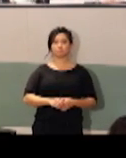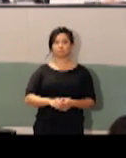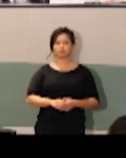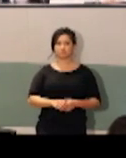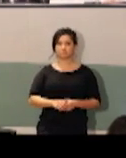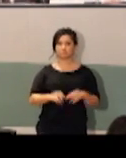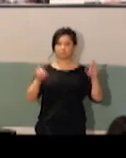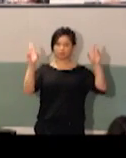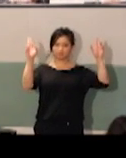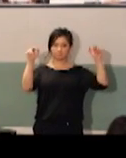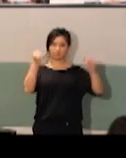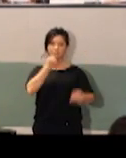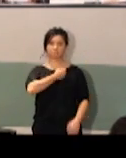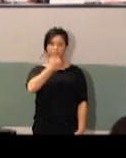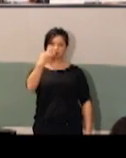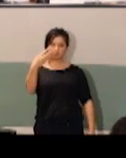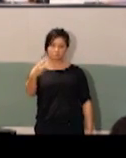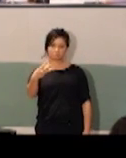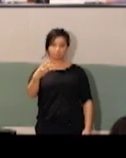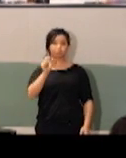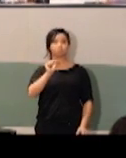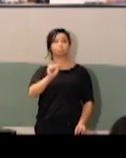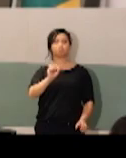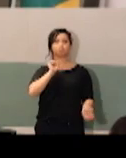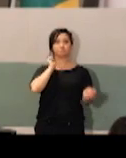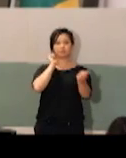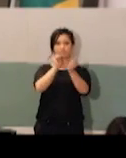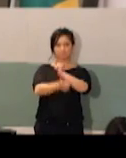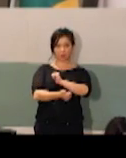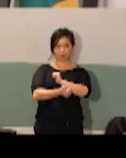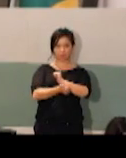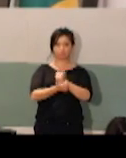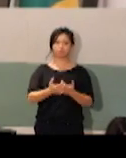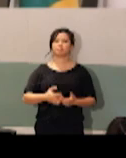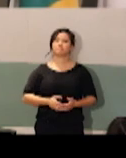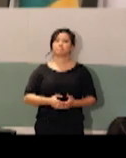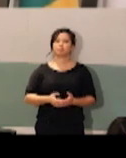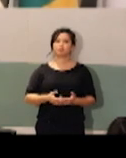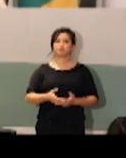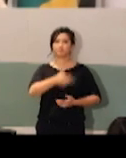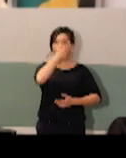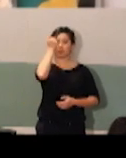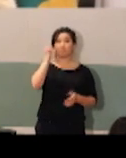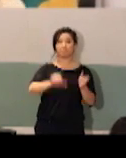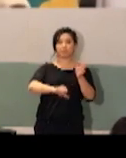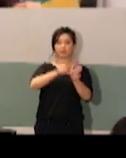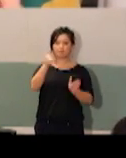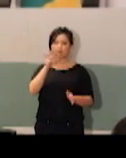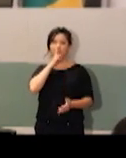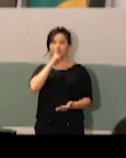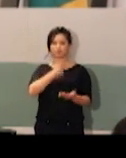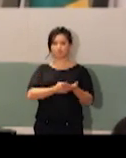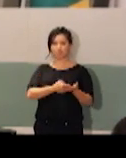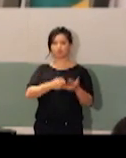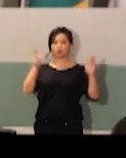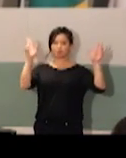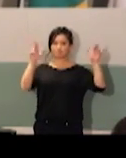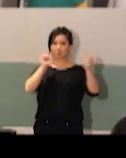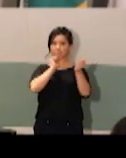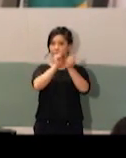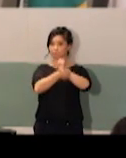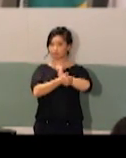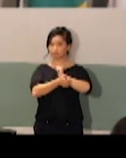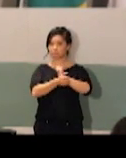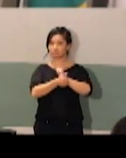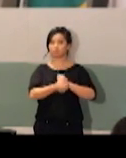O terceiro tema sobre esporte. E o candidato agora que vai responder sobre